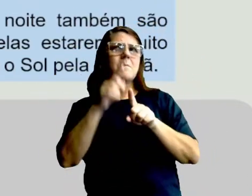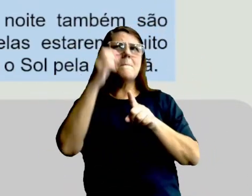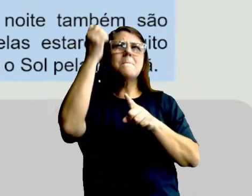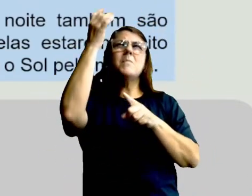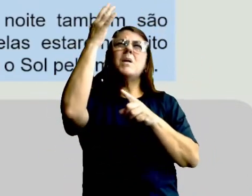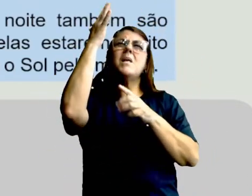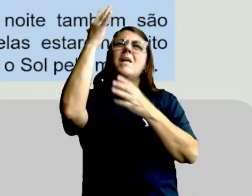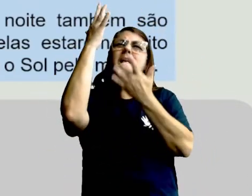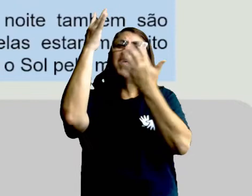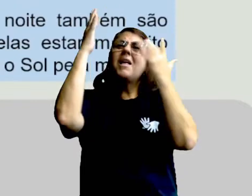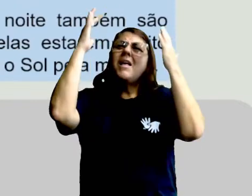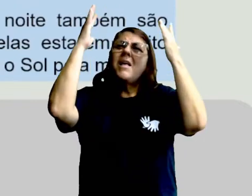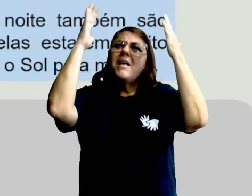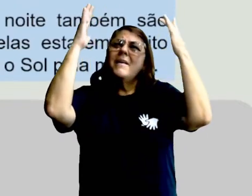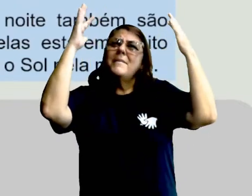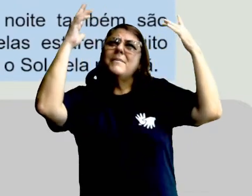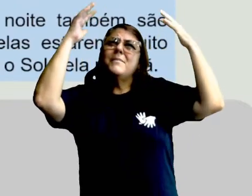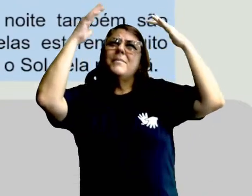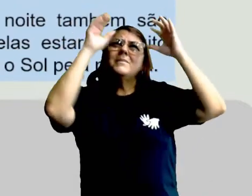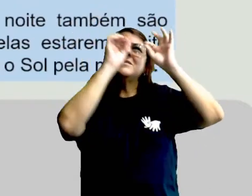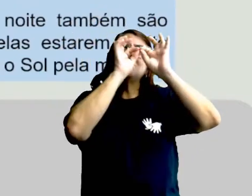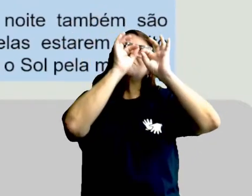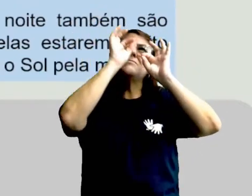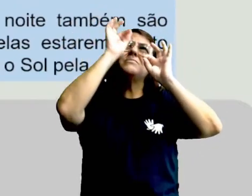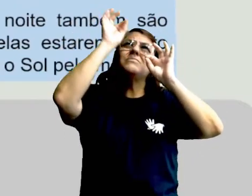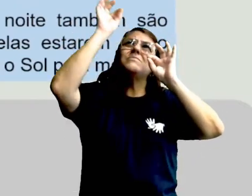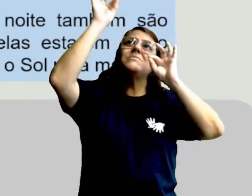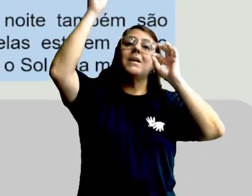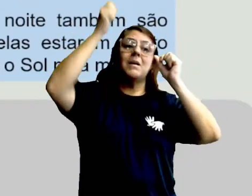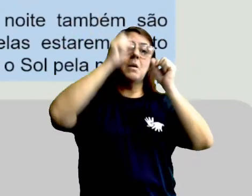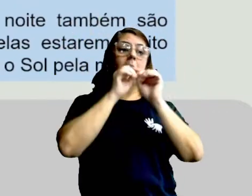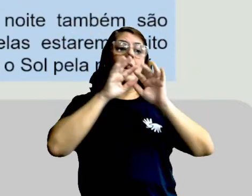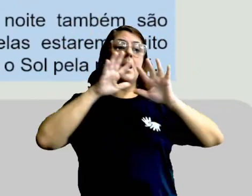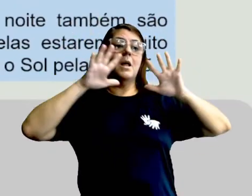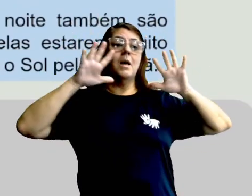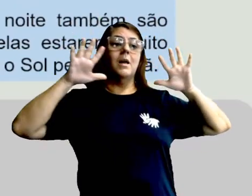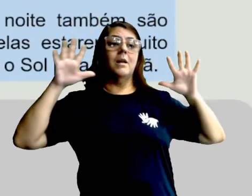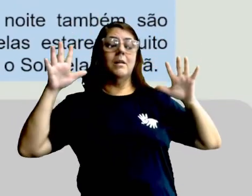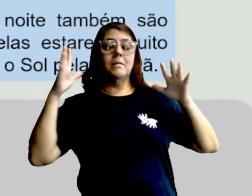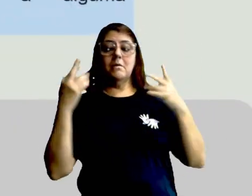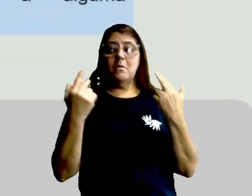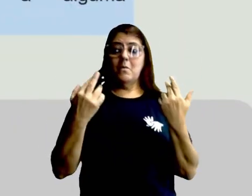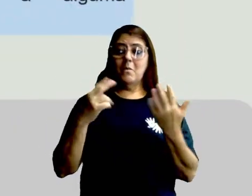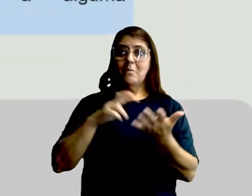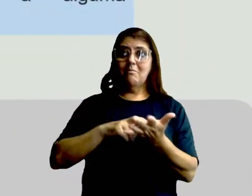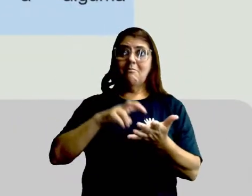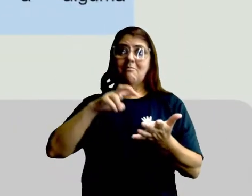estarem muito distantes, não iluminam como o Sol pela manhã.